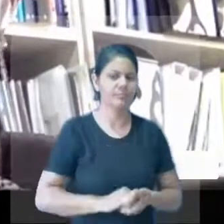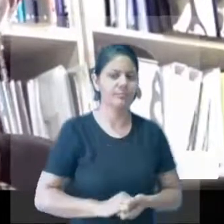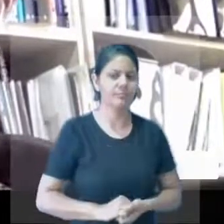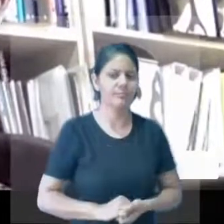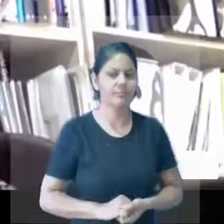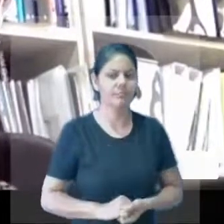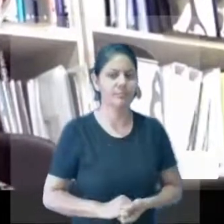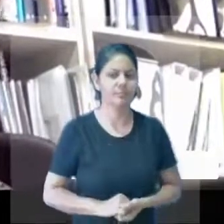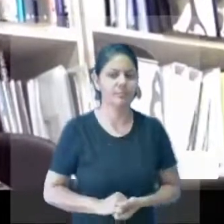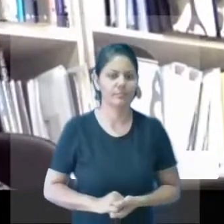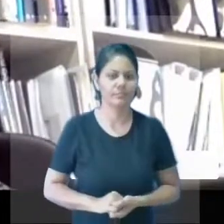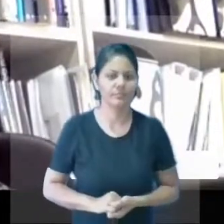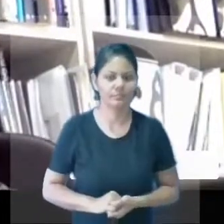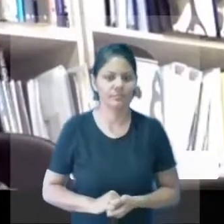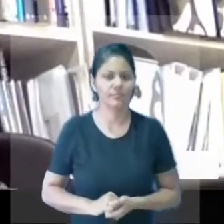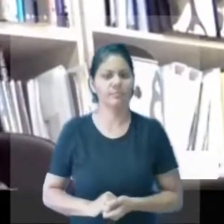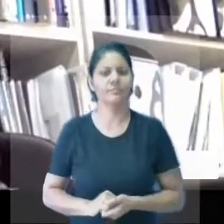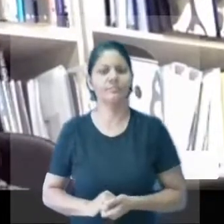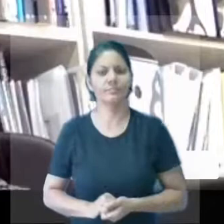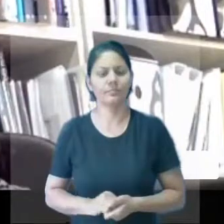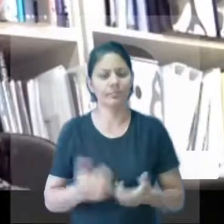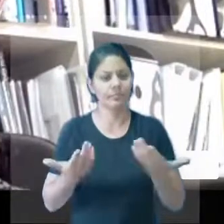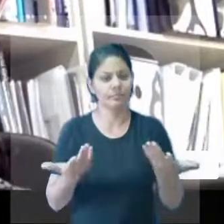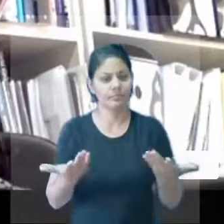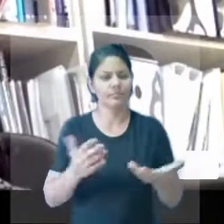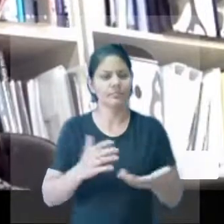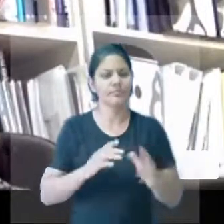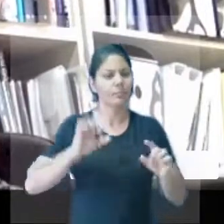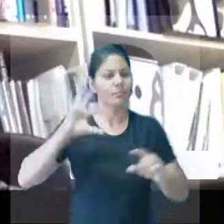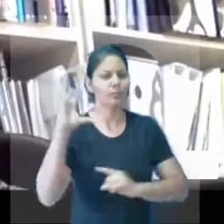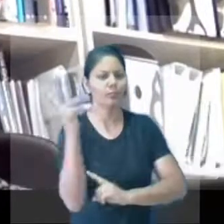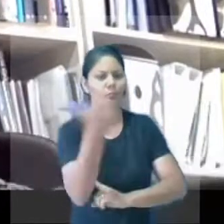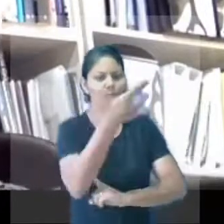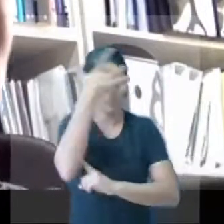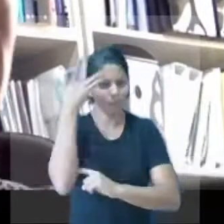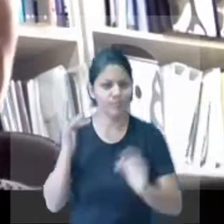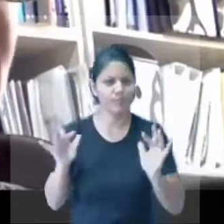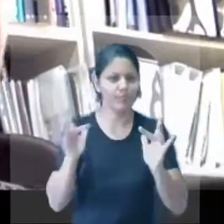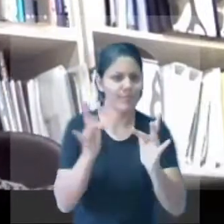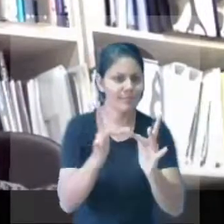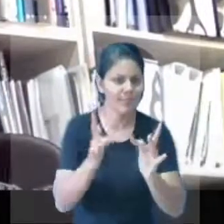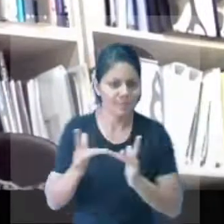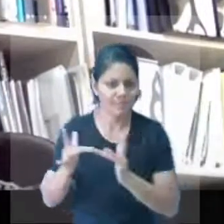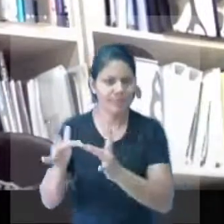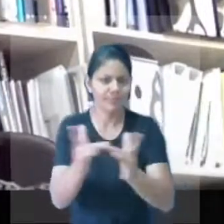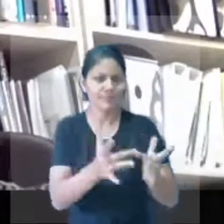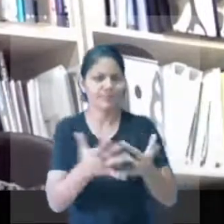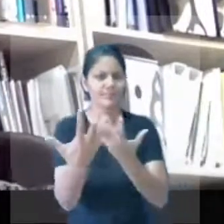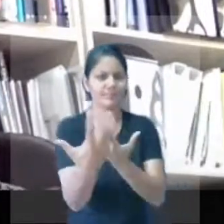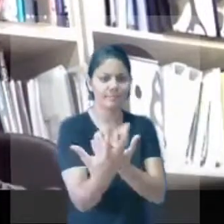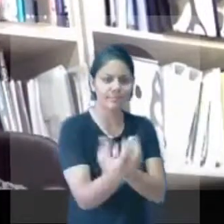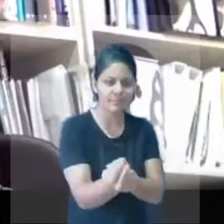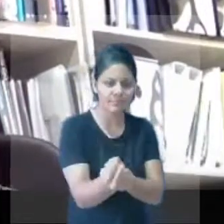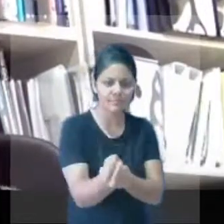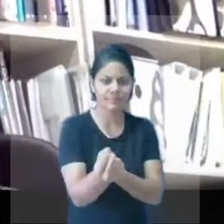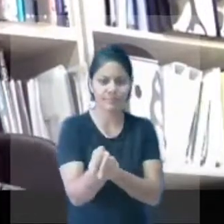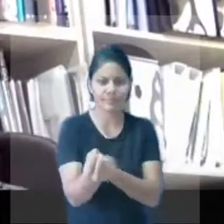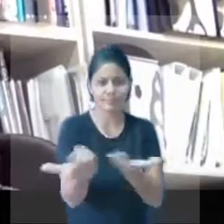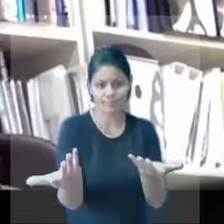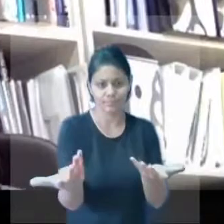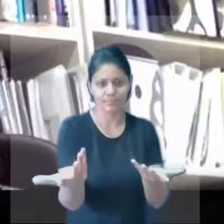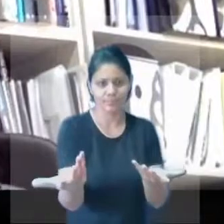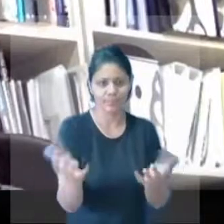a linguagem de sinais, linguagem de Libras, para que todos estejam realmente se sentindo inclusas e inclusos,